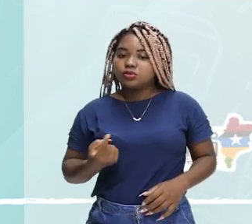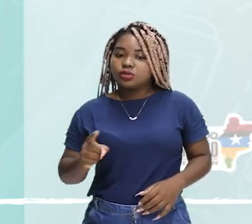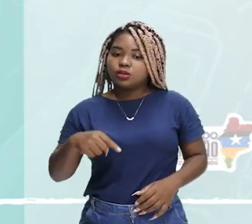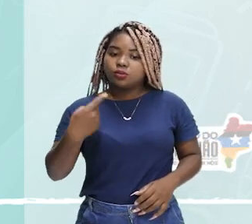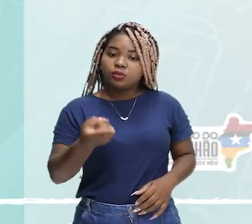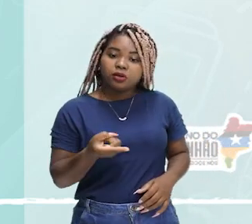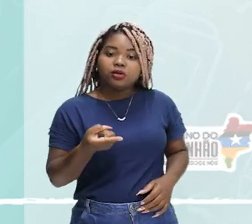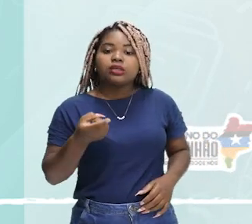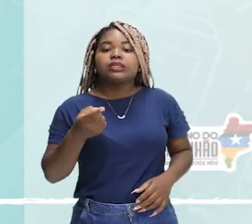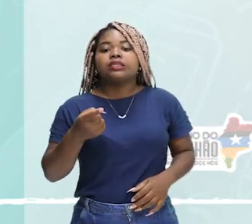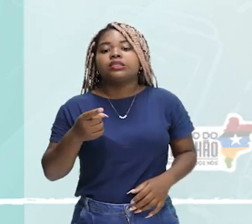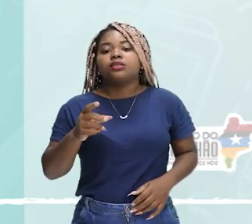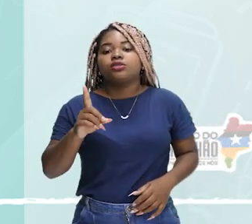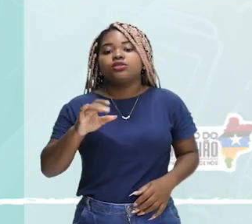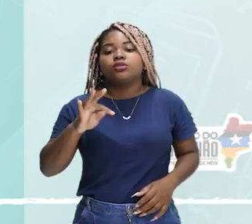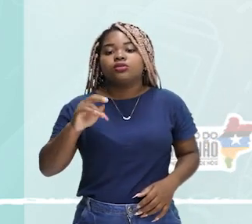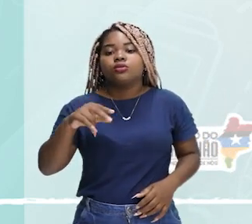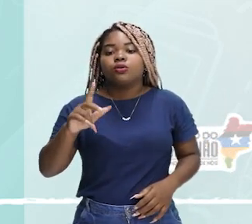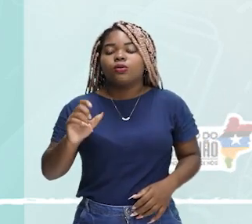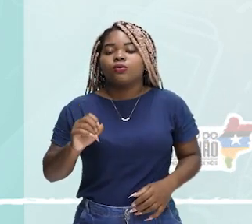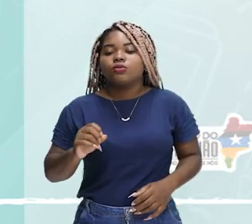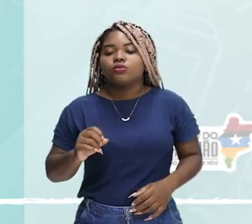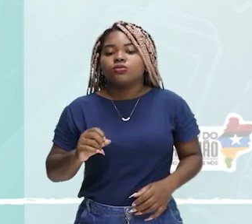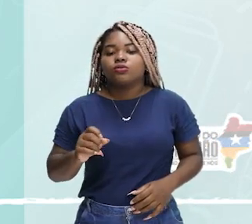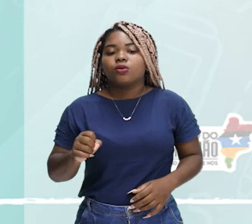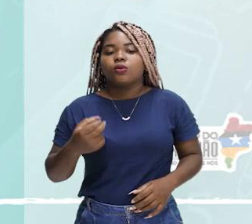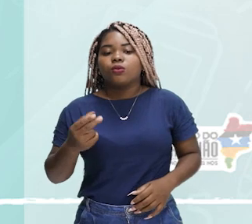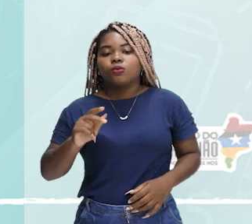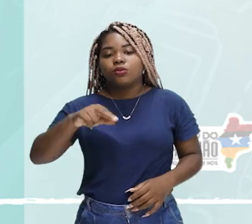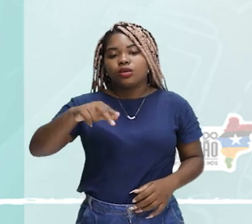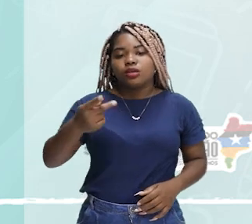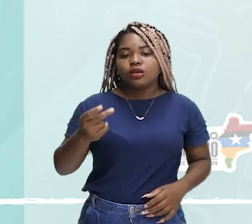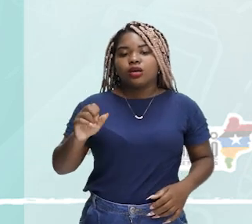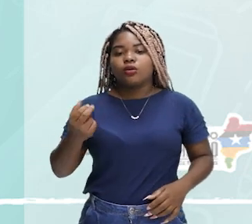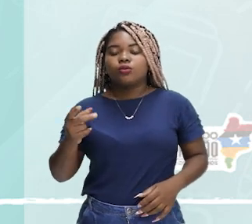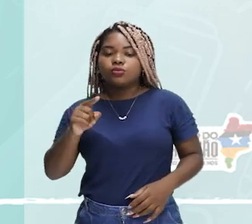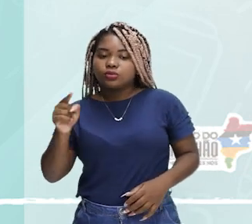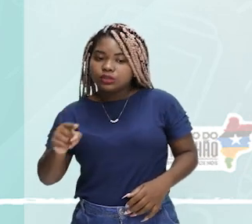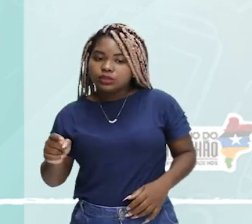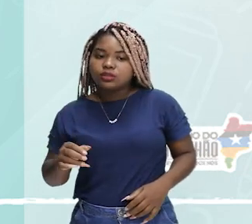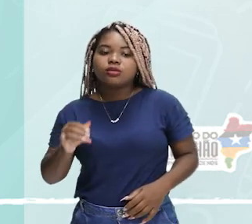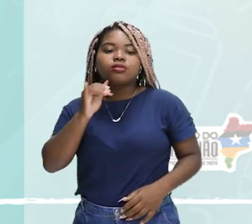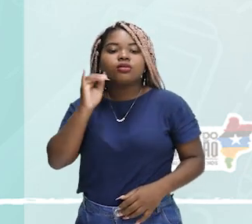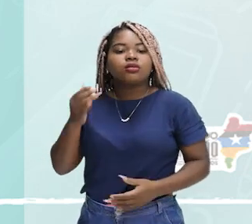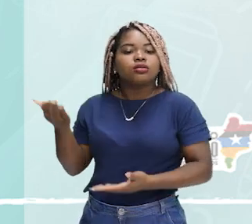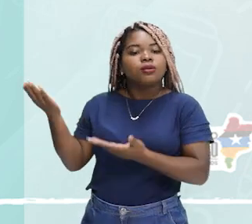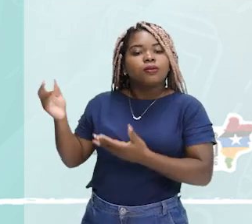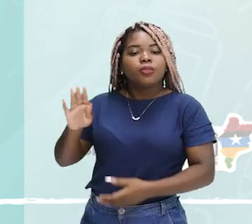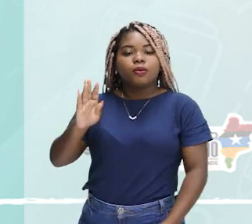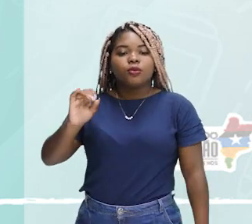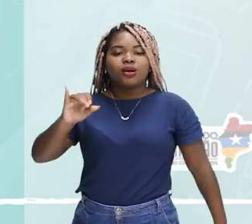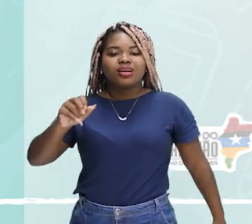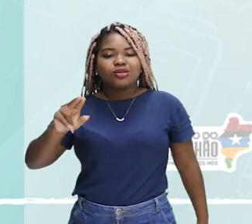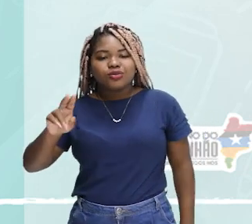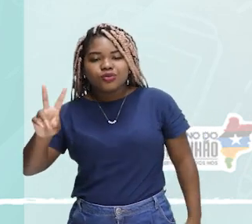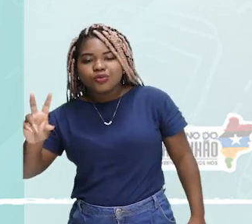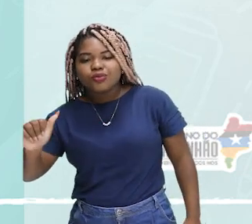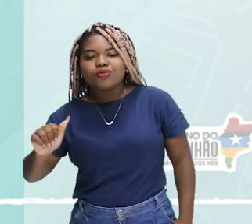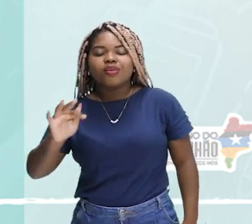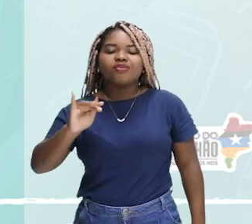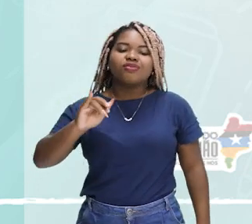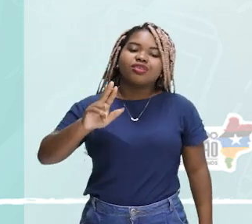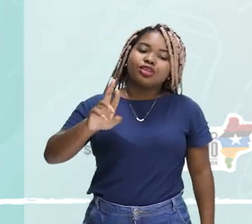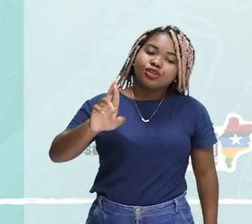quando a sílaba seguinte começar com NH ou com Z. Exemplos: bocaiúva, feiura, rainha, que não